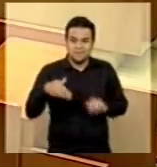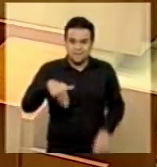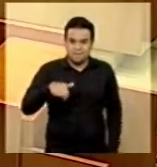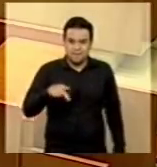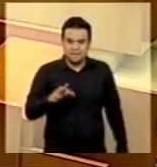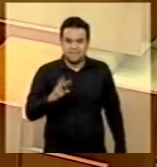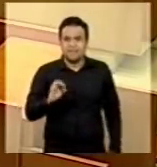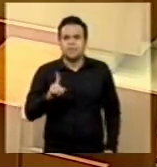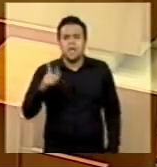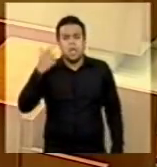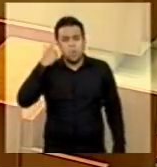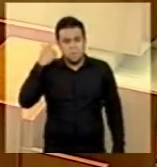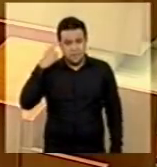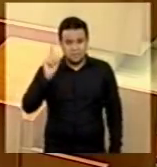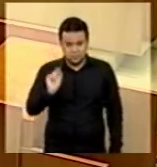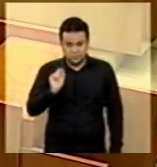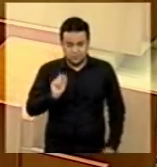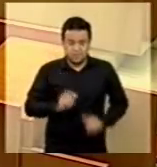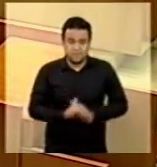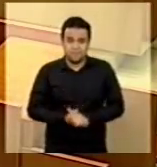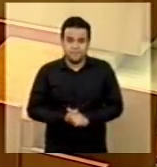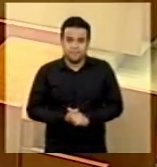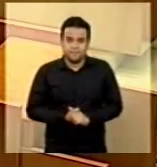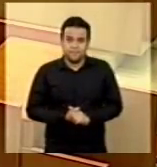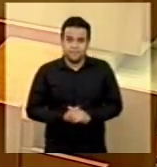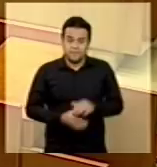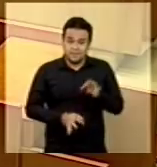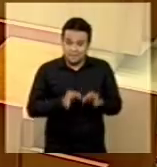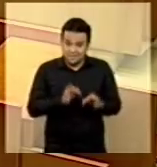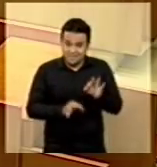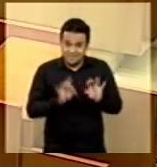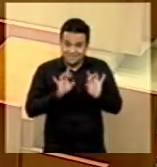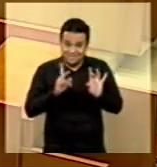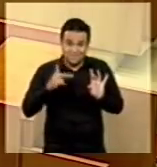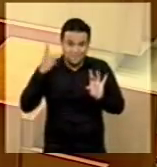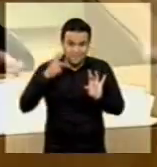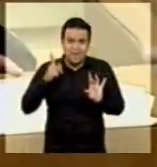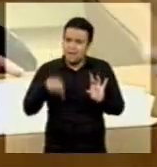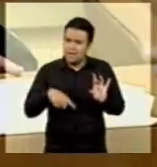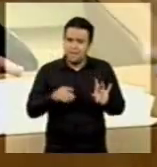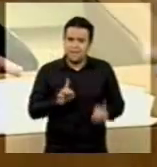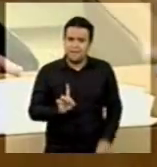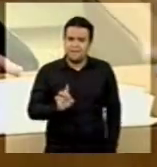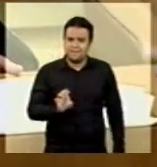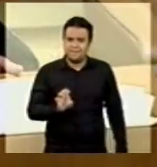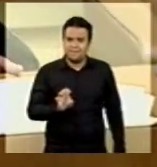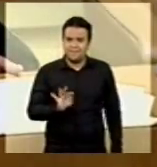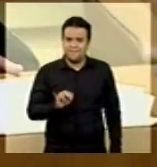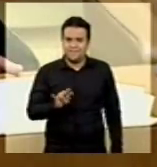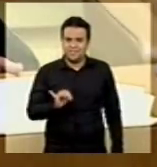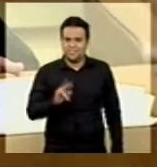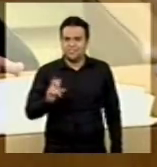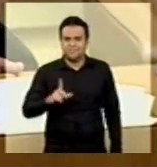que eu penso é que a fixação do foro é definitiva, considerado o mandato em